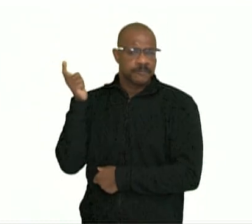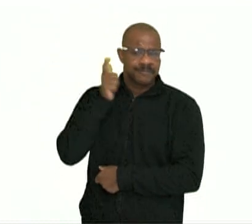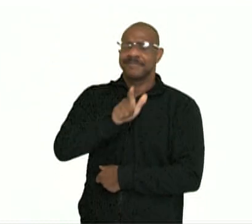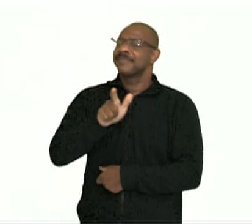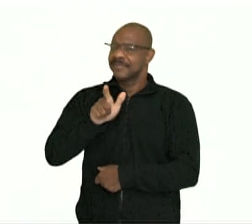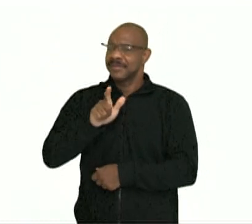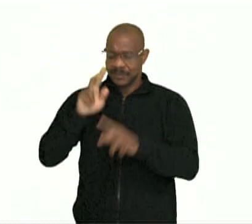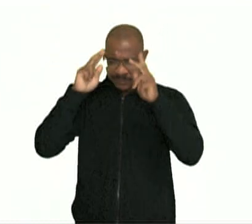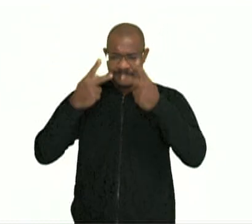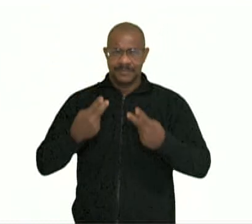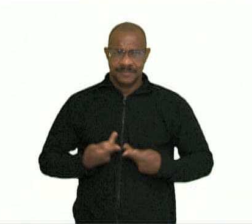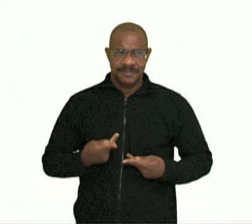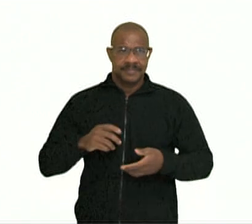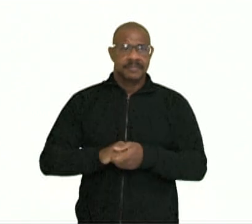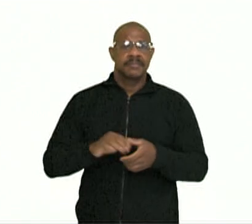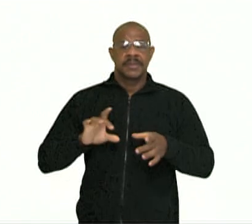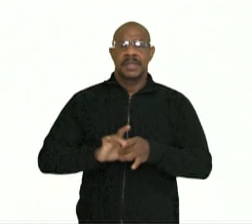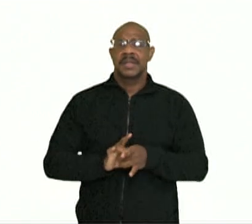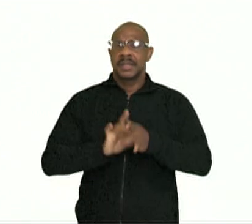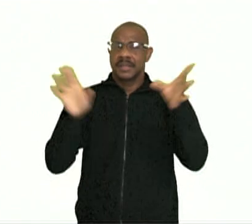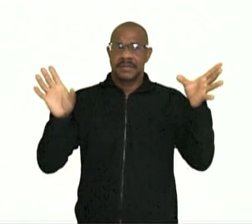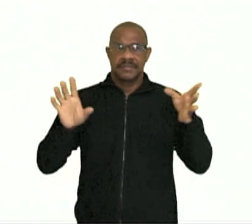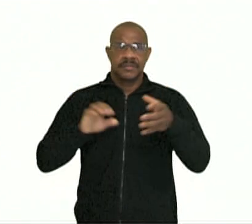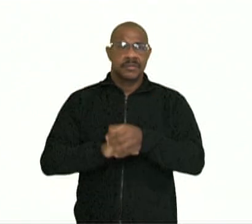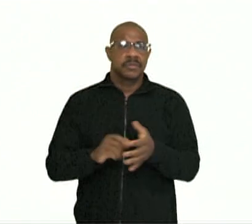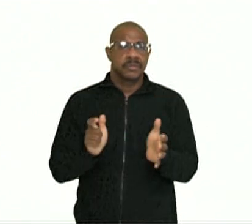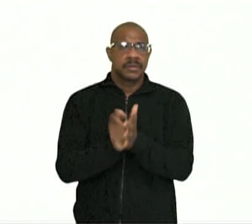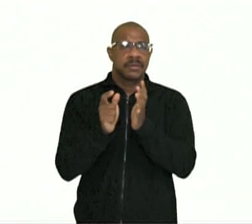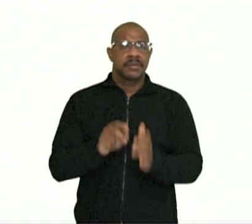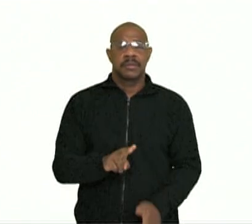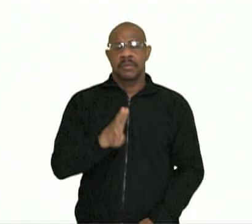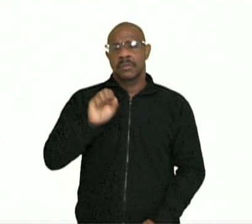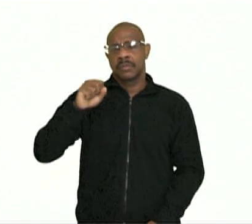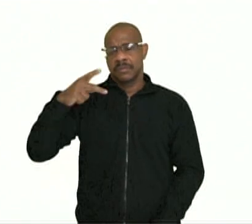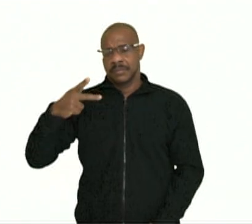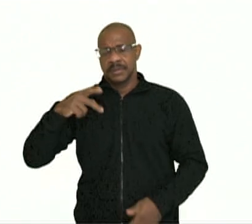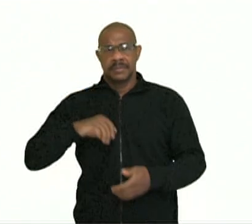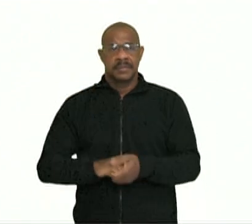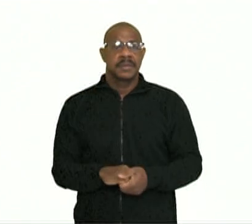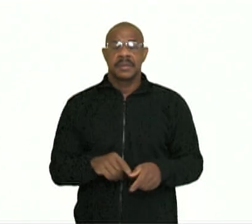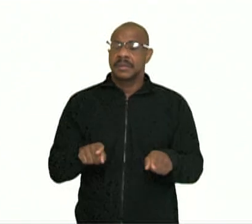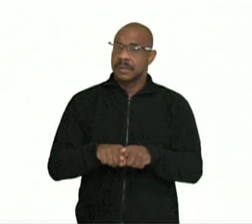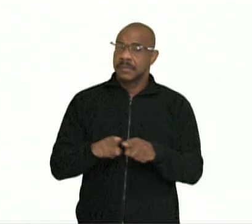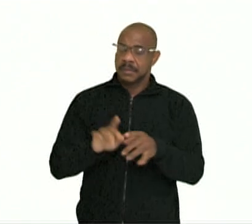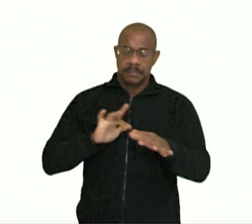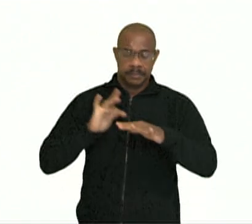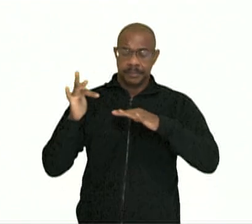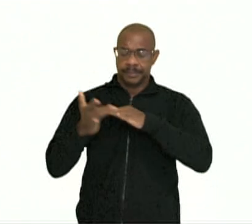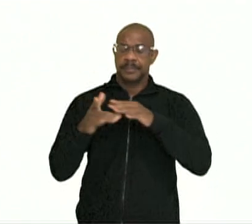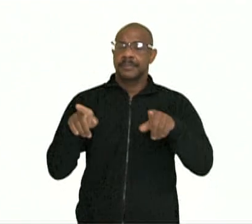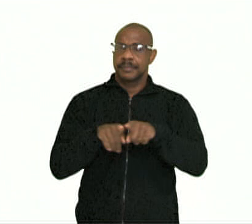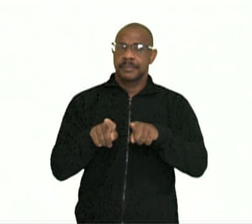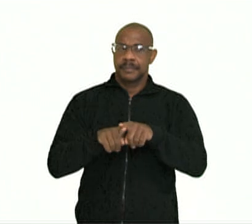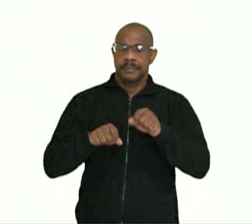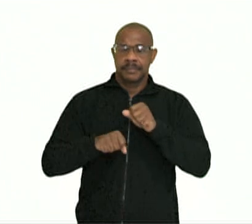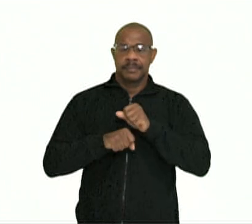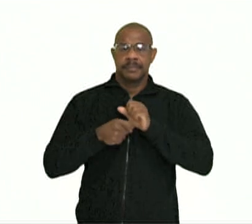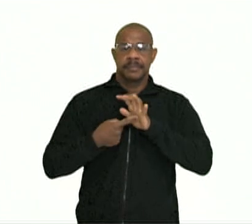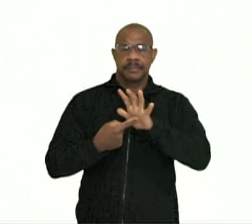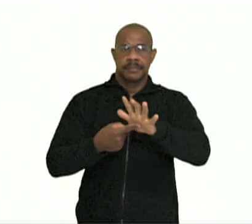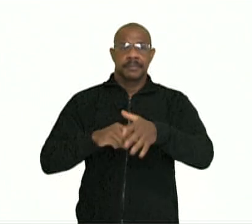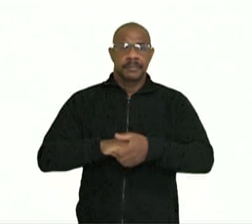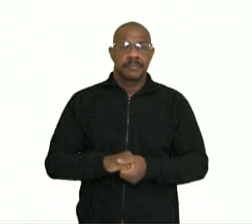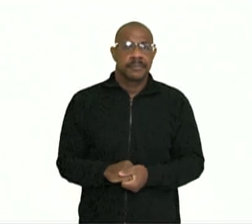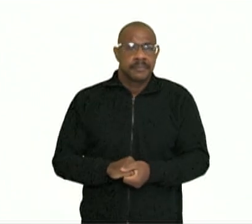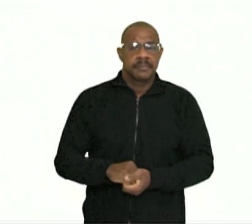está disponível no jornal da USP.br. E nas redes sociais. Os professores